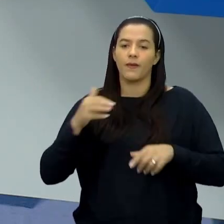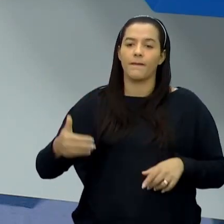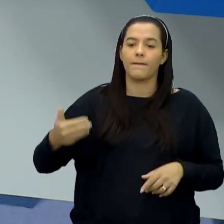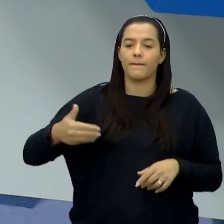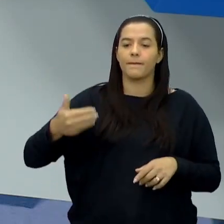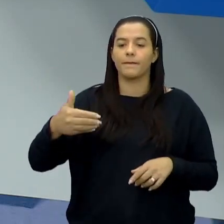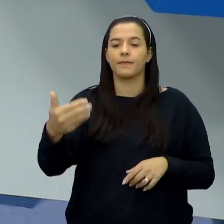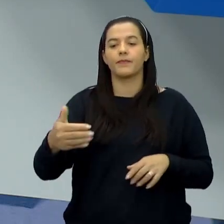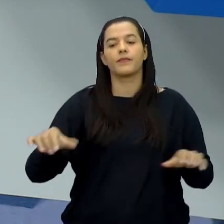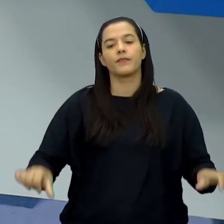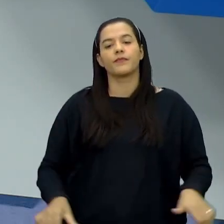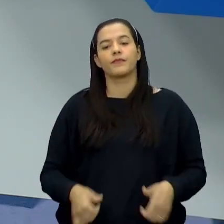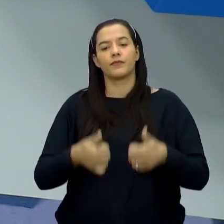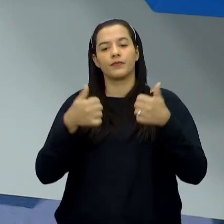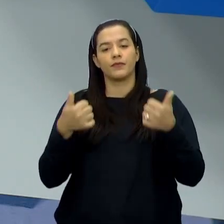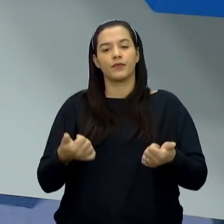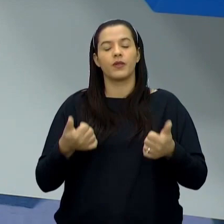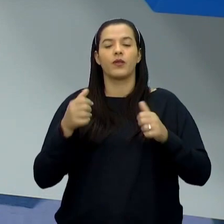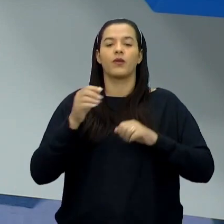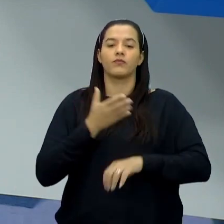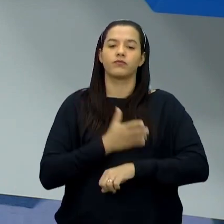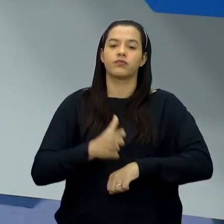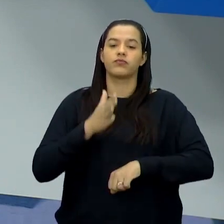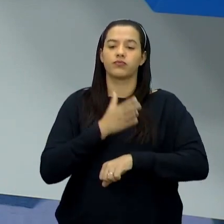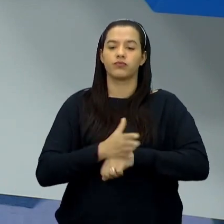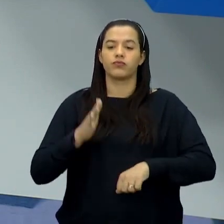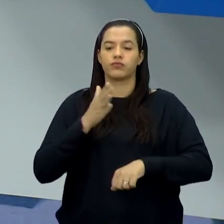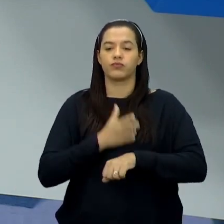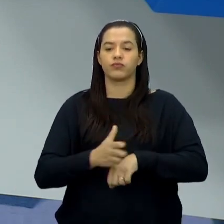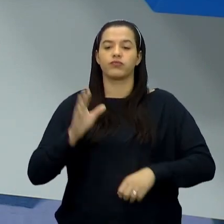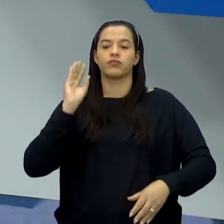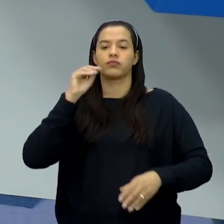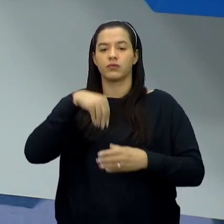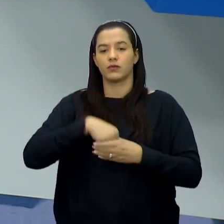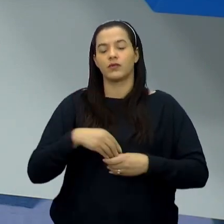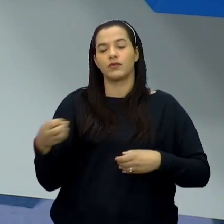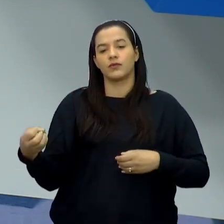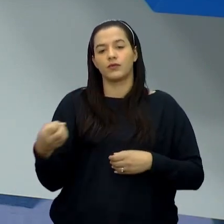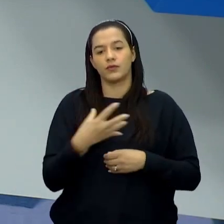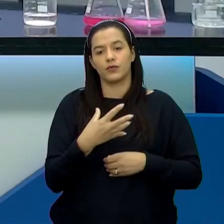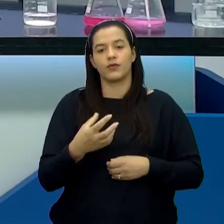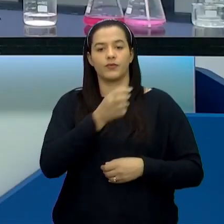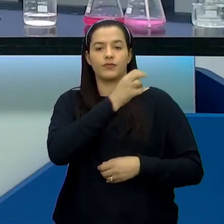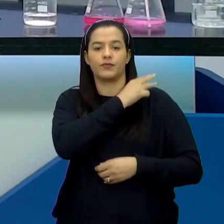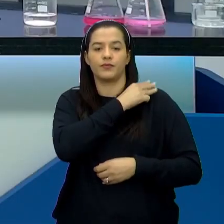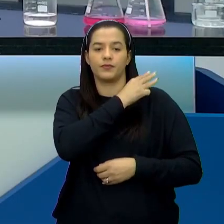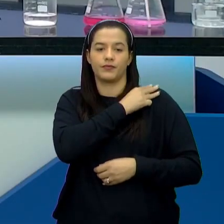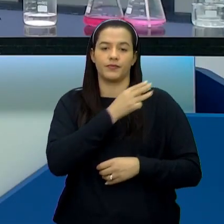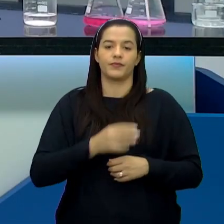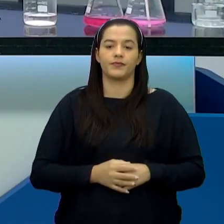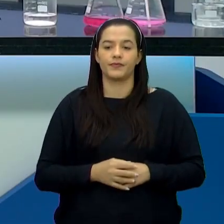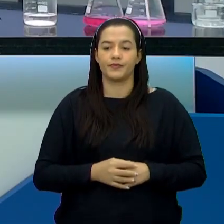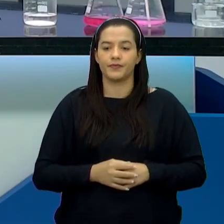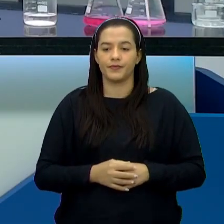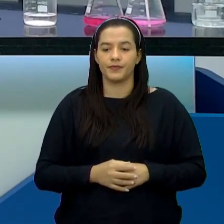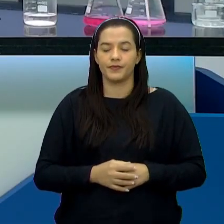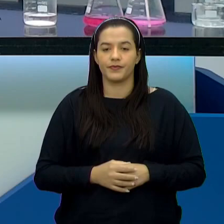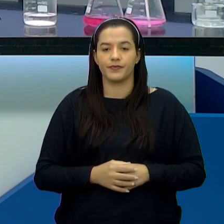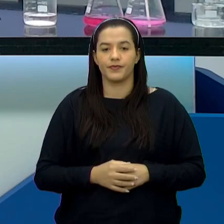vez mais melhorar as práticas dentro desse novo ensino médio.